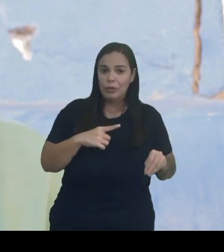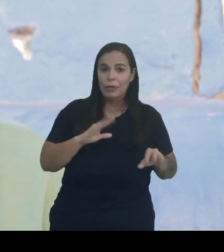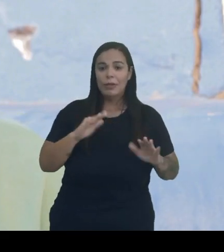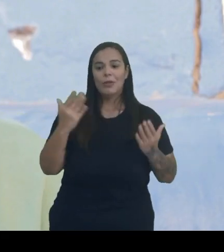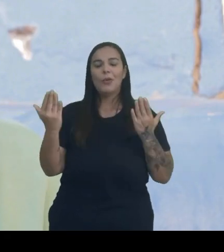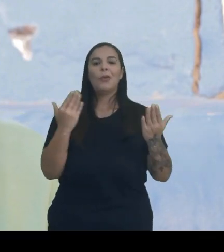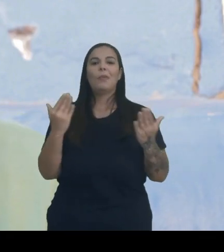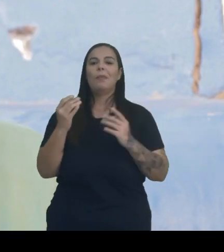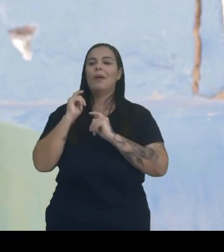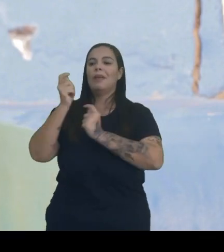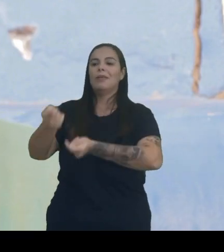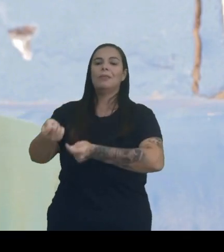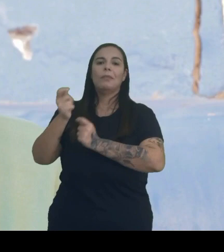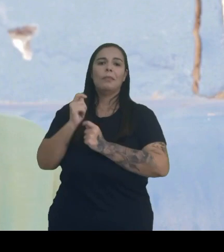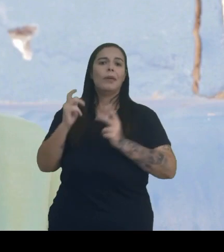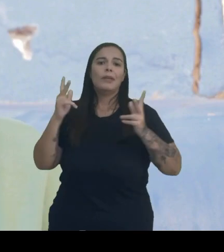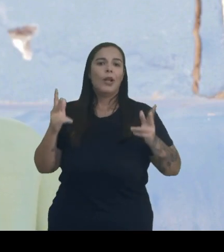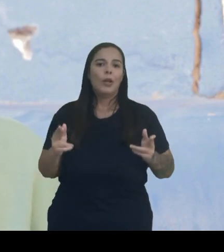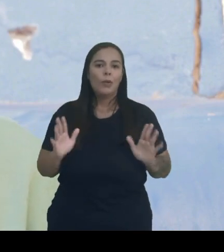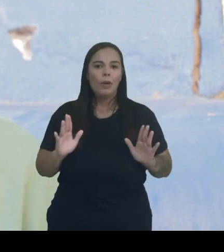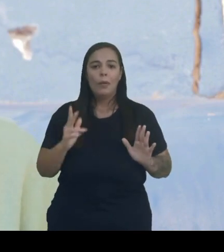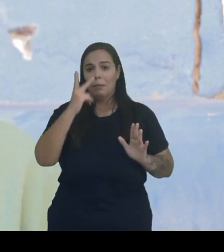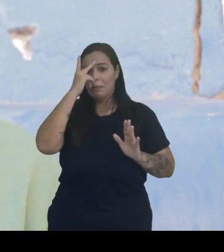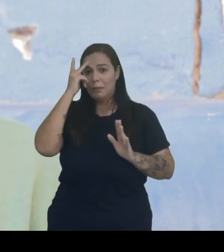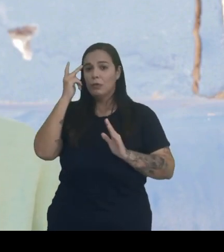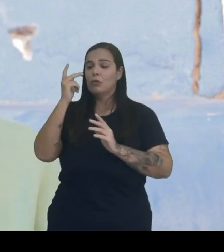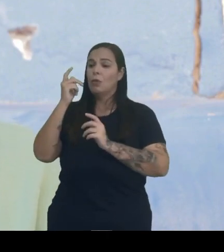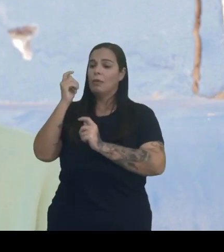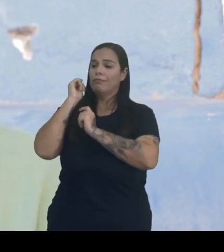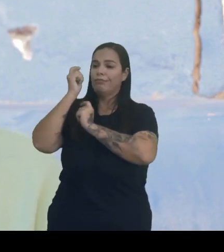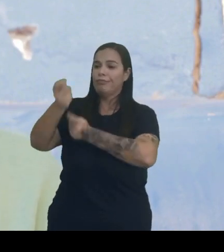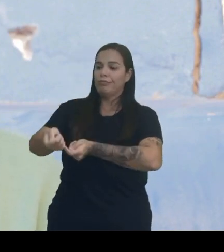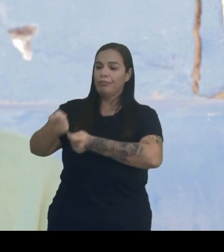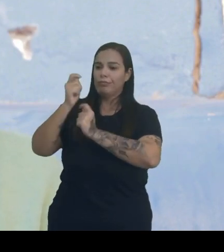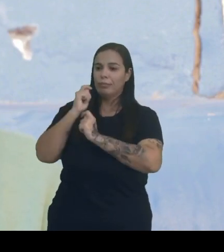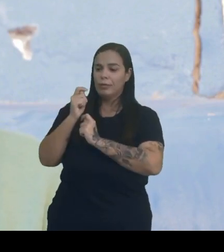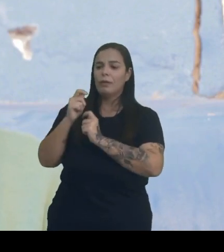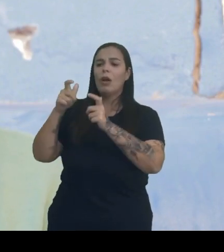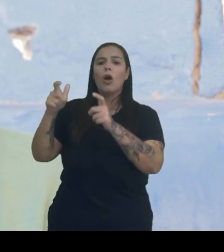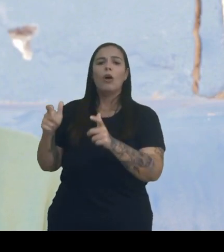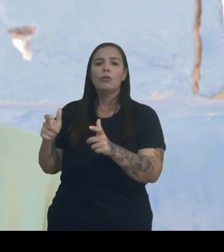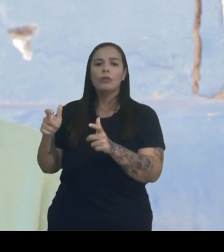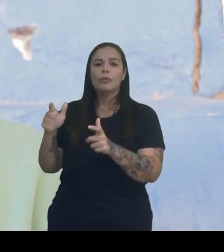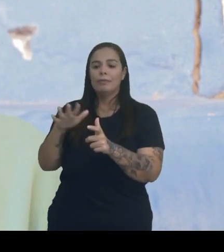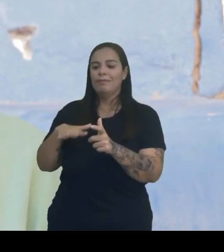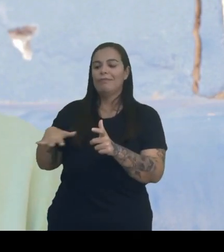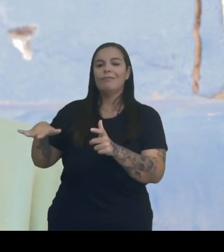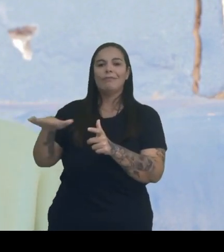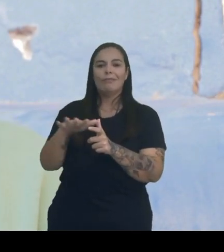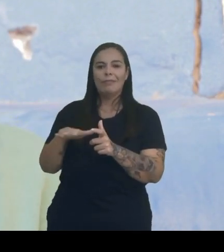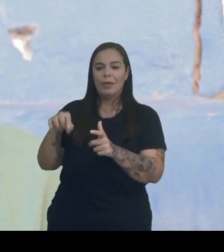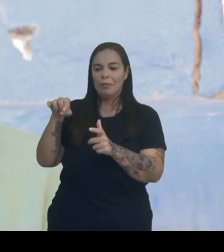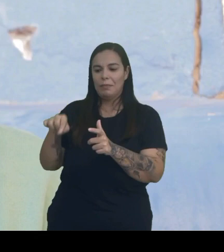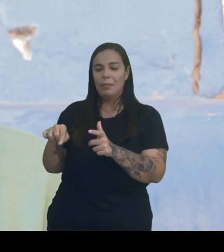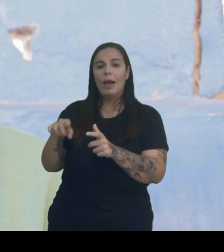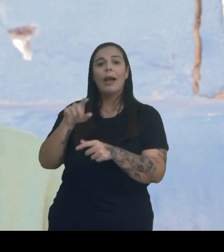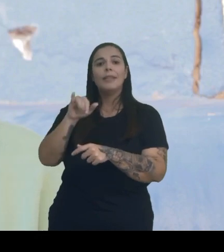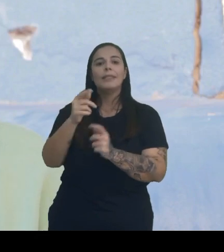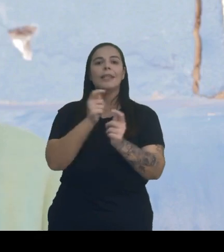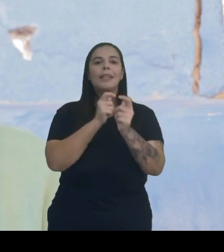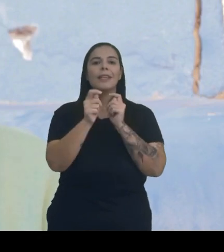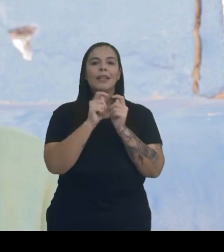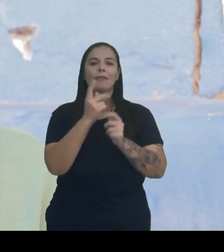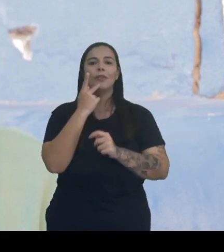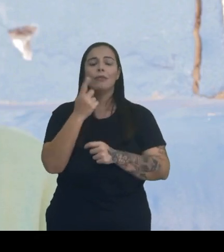uma coisa a outra, o pescador artesanal, ele pesca onde? Aí você vai me fazer uma entrevista, eu vou dizer, eu